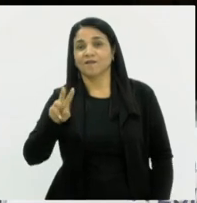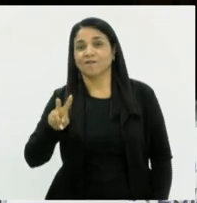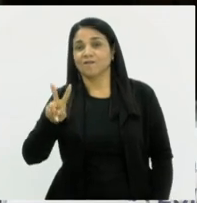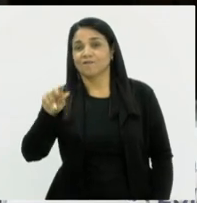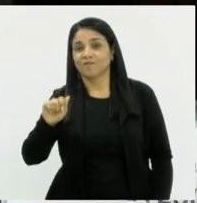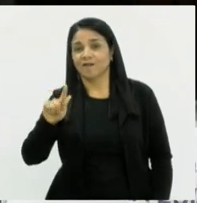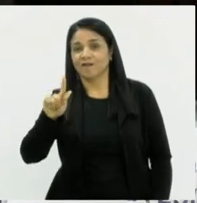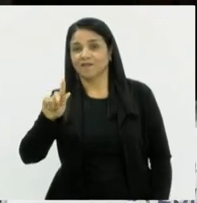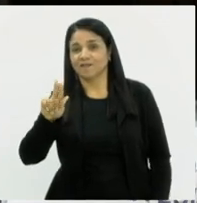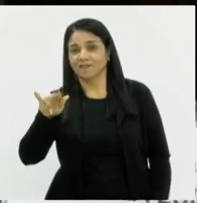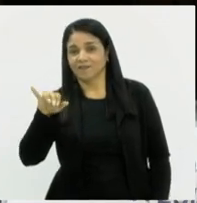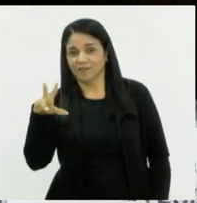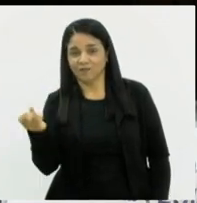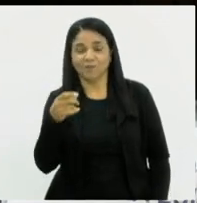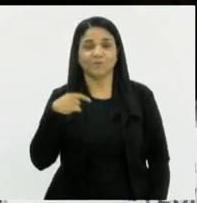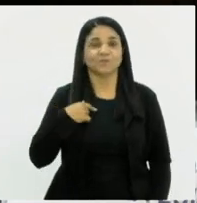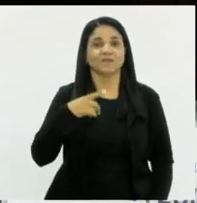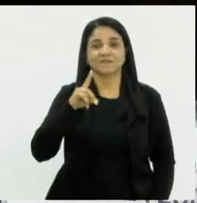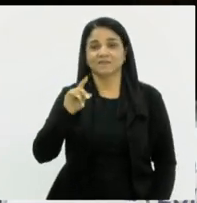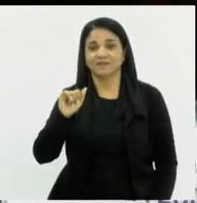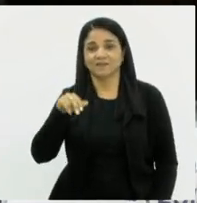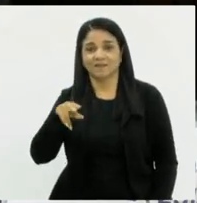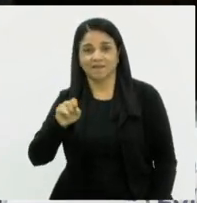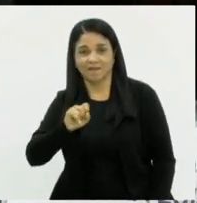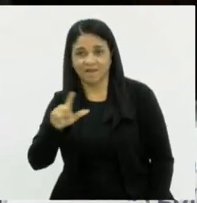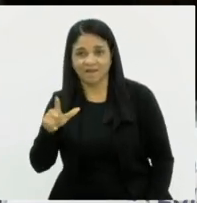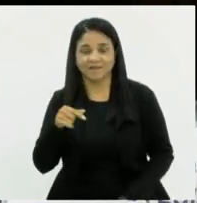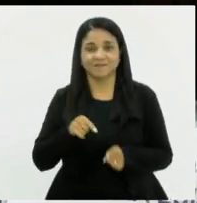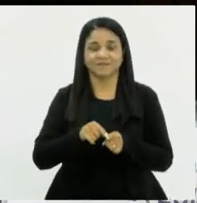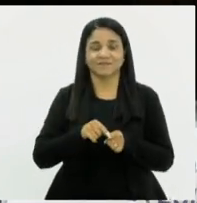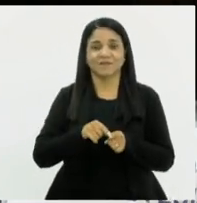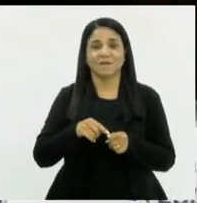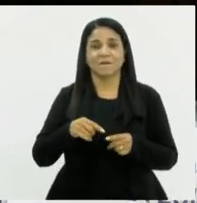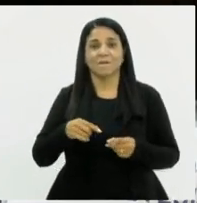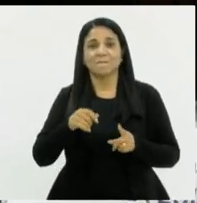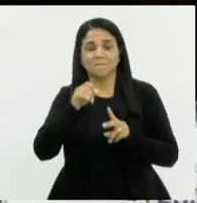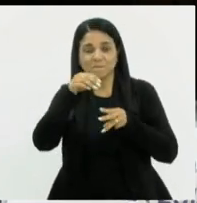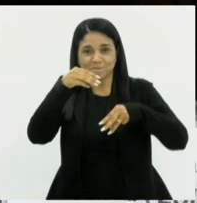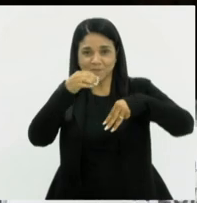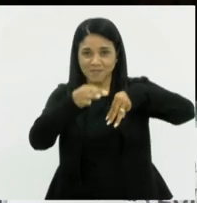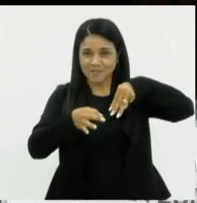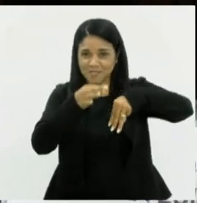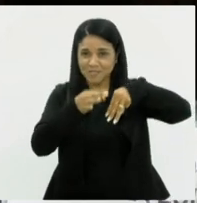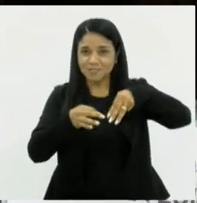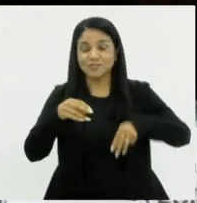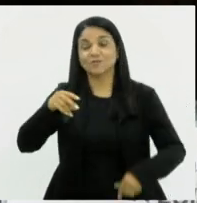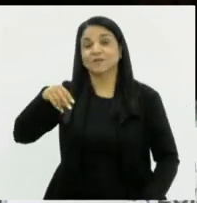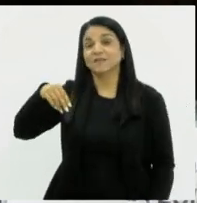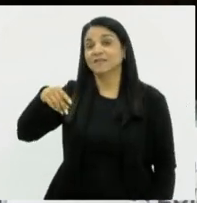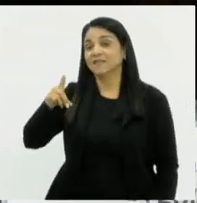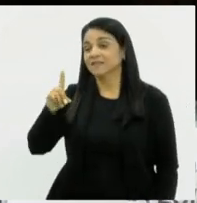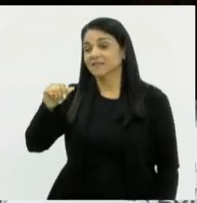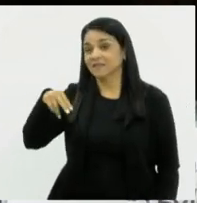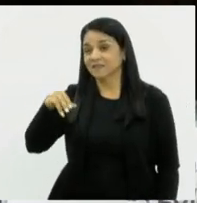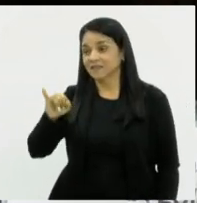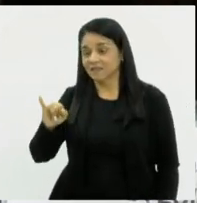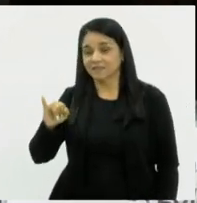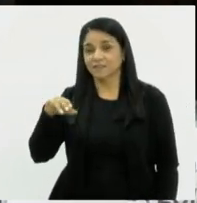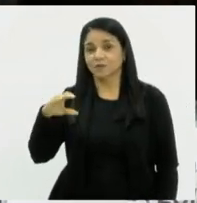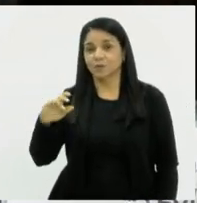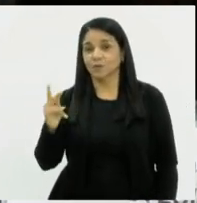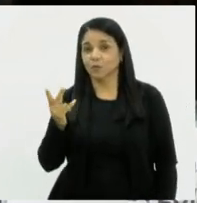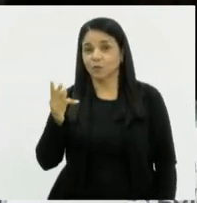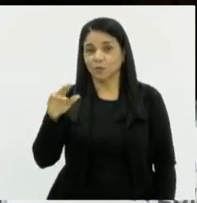ministra, deputada mais votada do estado. Dani Cunha, que vem fazendo um trabalho lá em